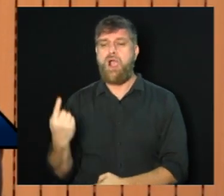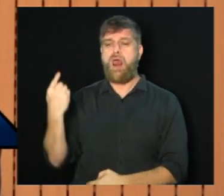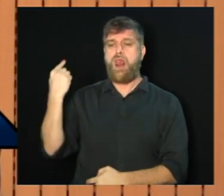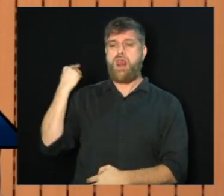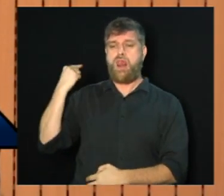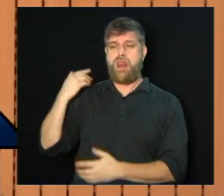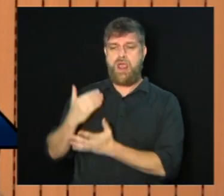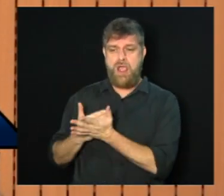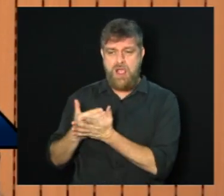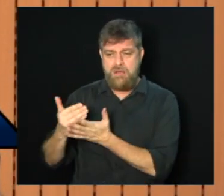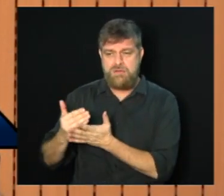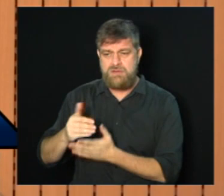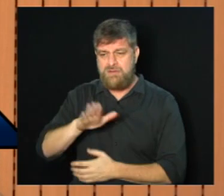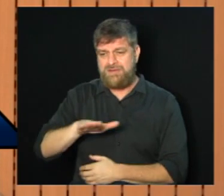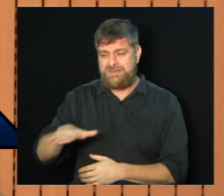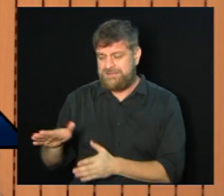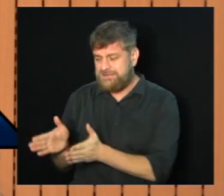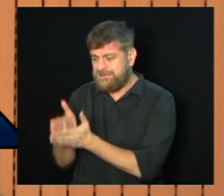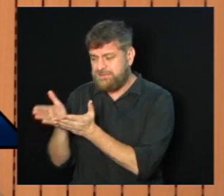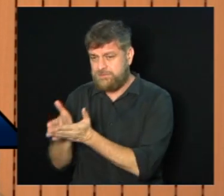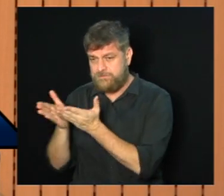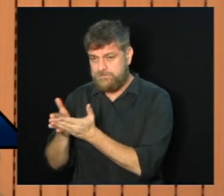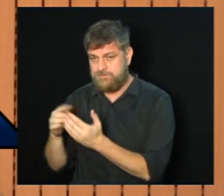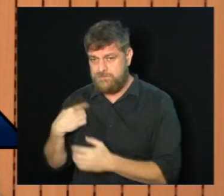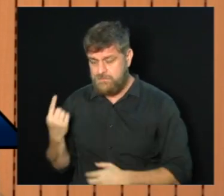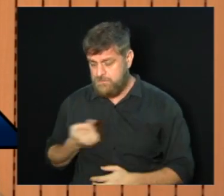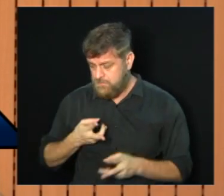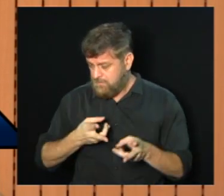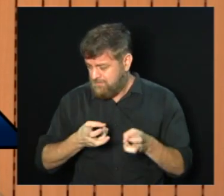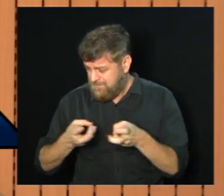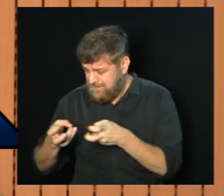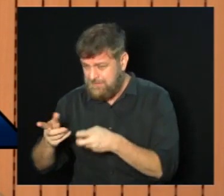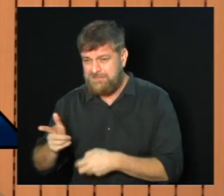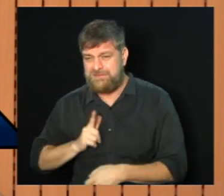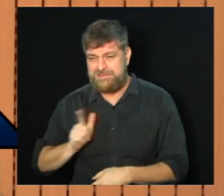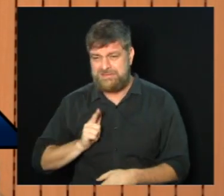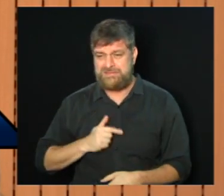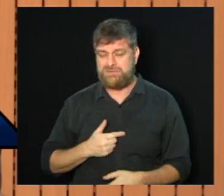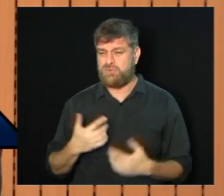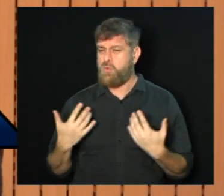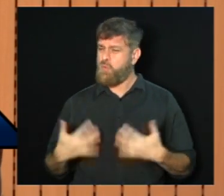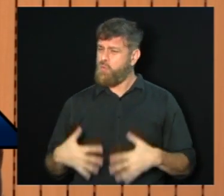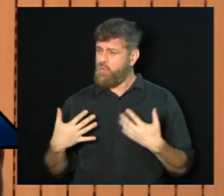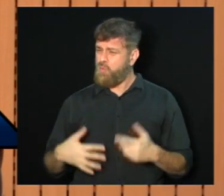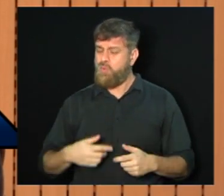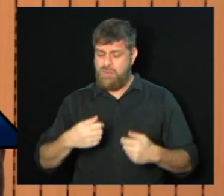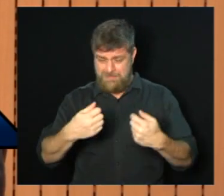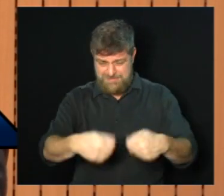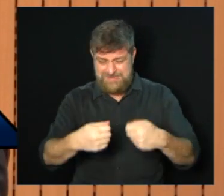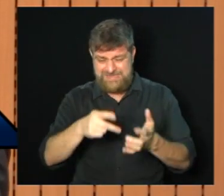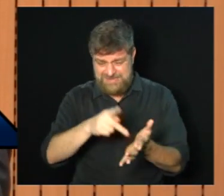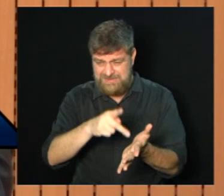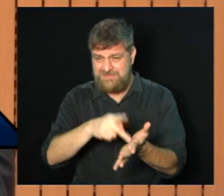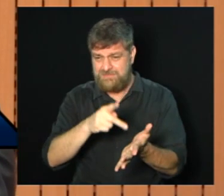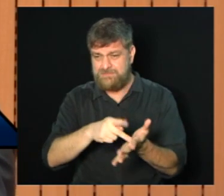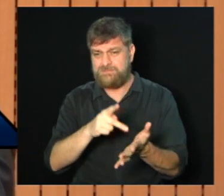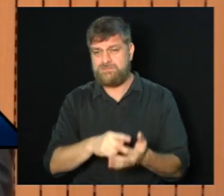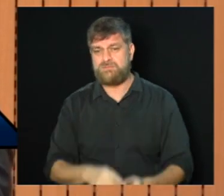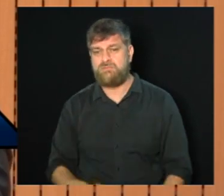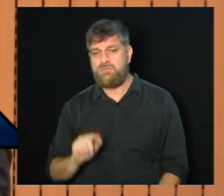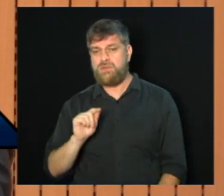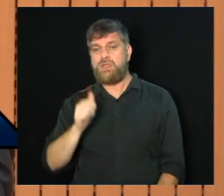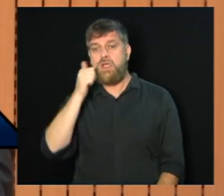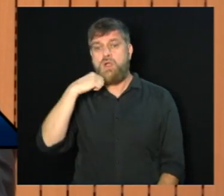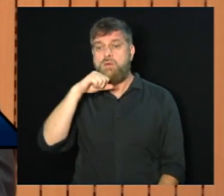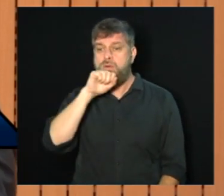aí com as crianças carentes. A gente vê o tamanho da demanda, o tamanho da necessidade de que é uma